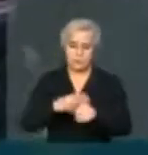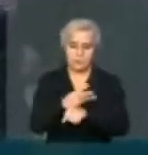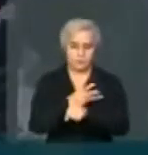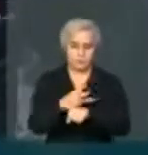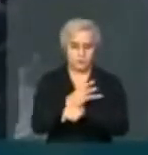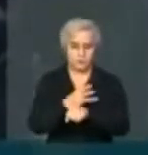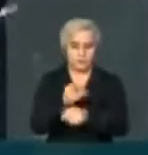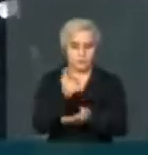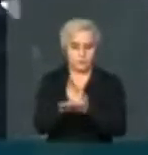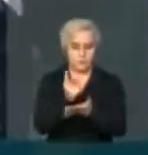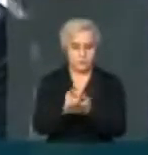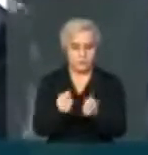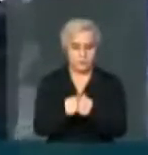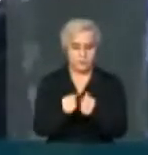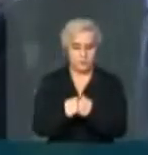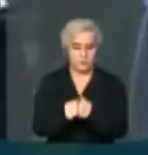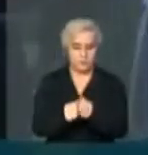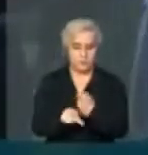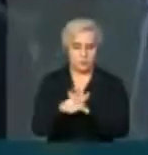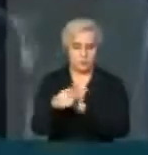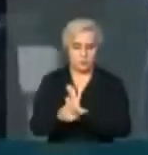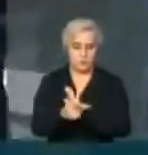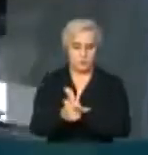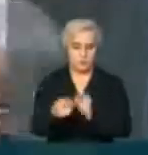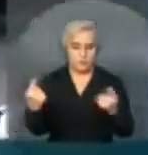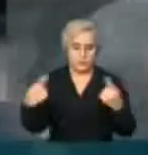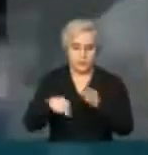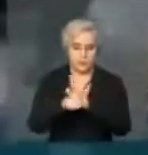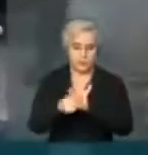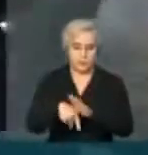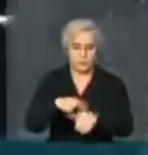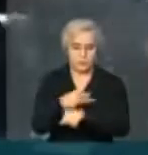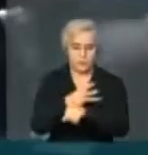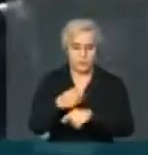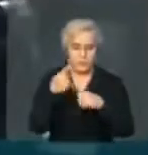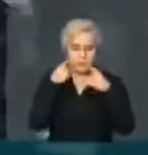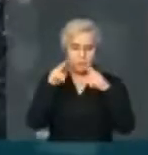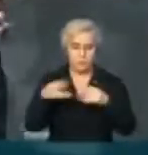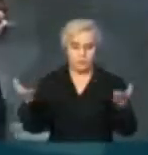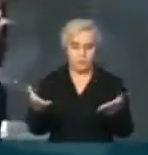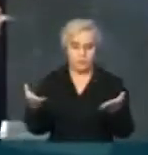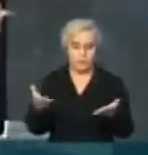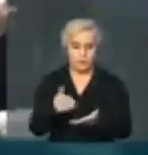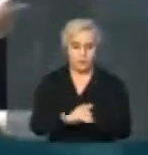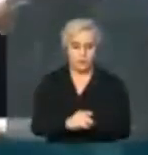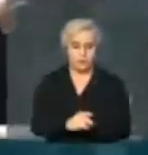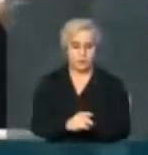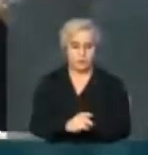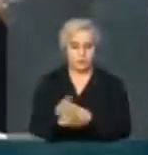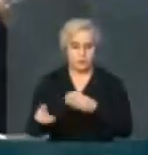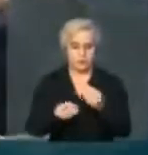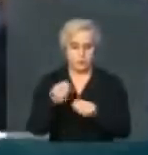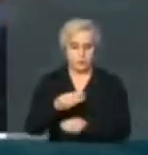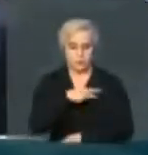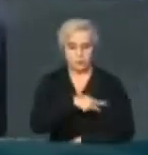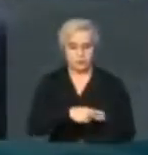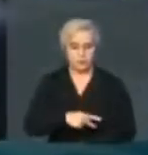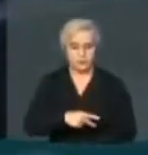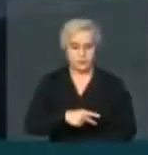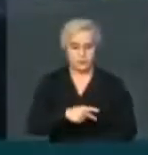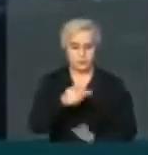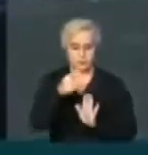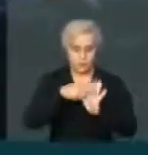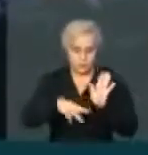mesmo partido, esse mesmo governo que veio criticar a terceirização. Eu quero ver como é que vai se comportar agora na votação da medida provisória 664